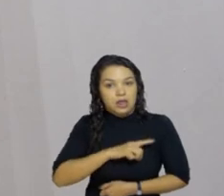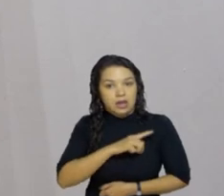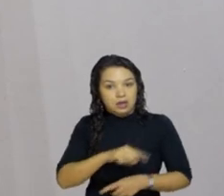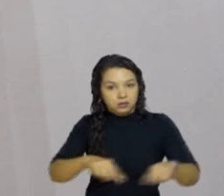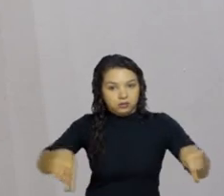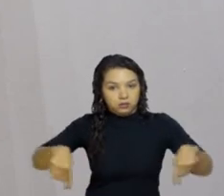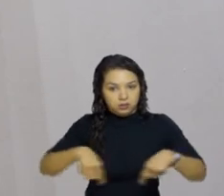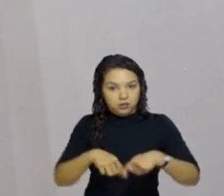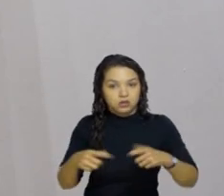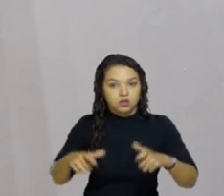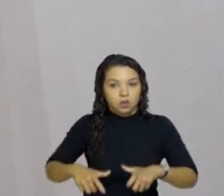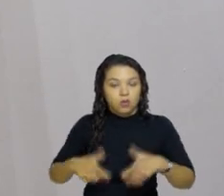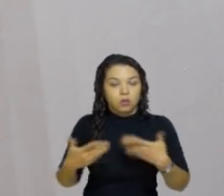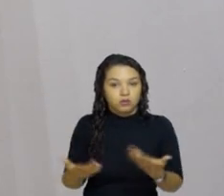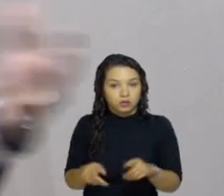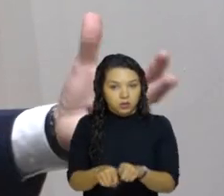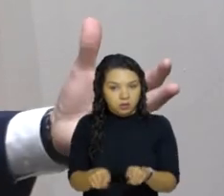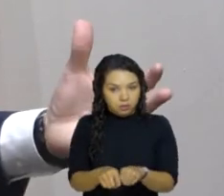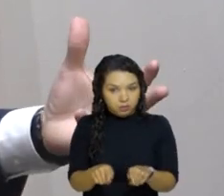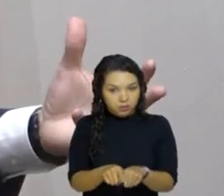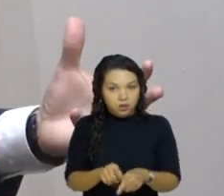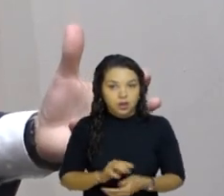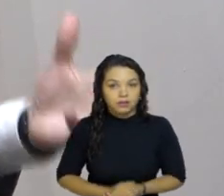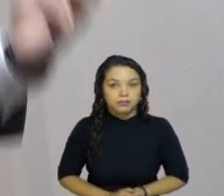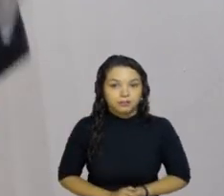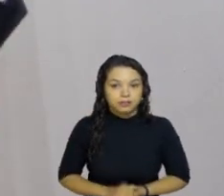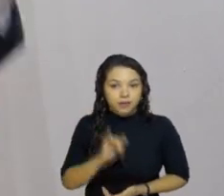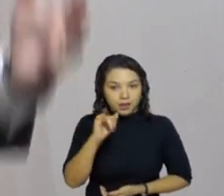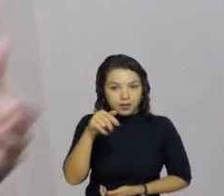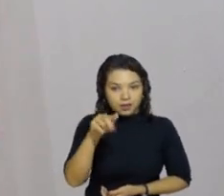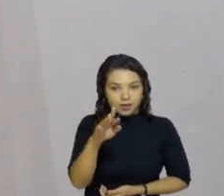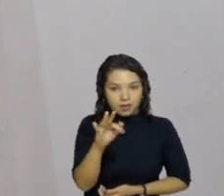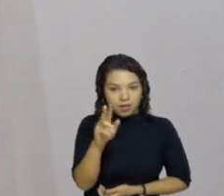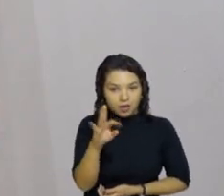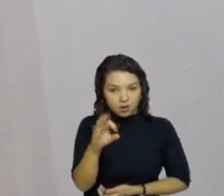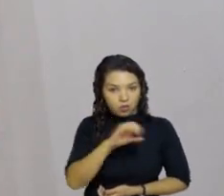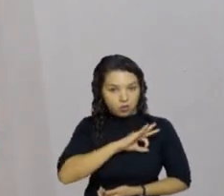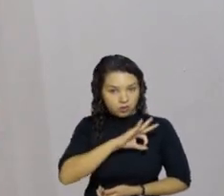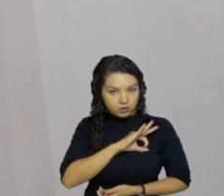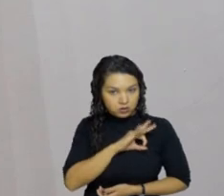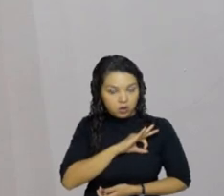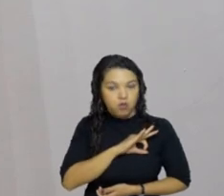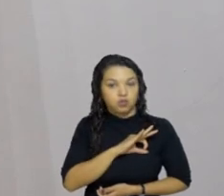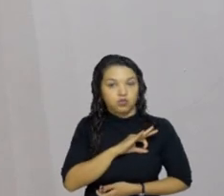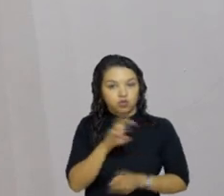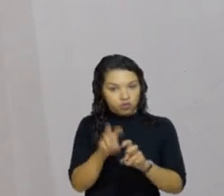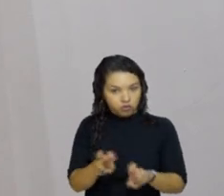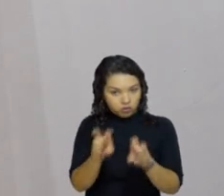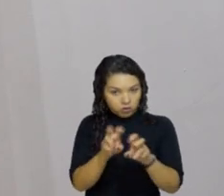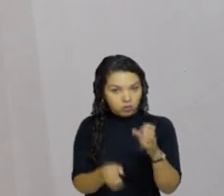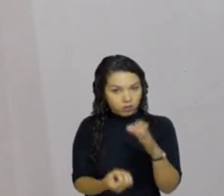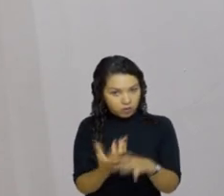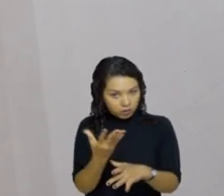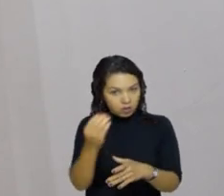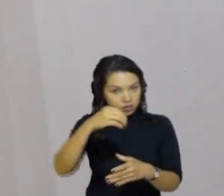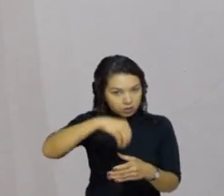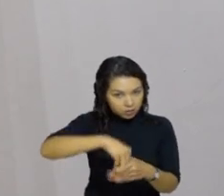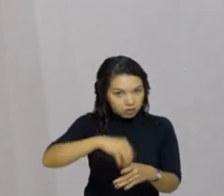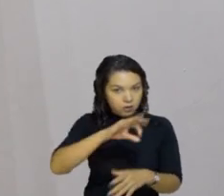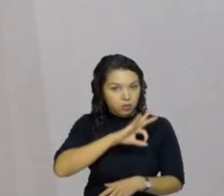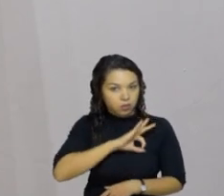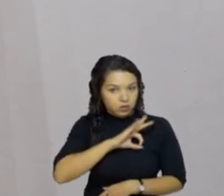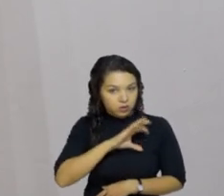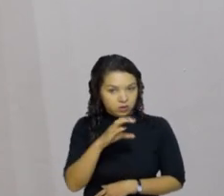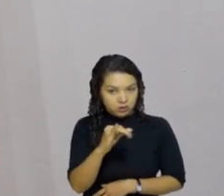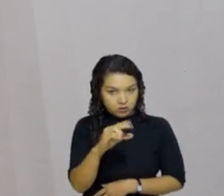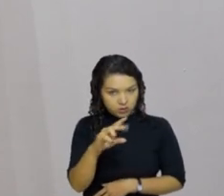inquérito policial digital, vai ser o melhor inquérito policial digital do Brasil, criado dentro da Polícia Civil de Santa Catarina.